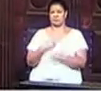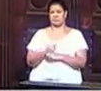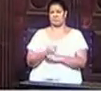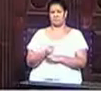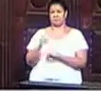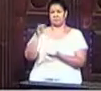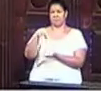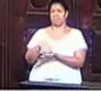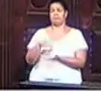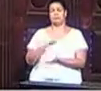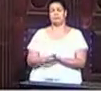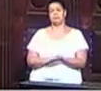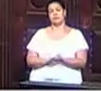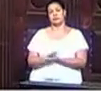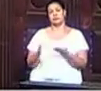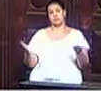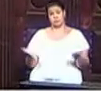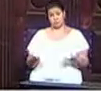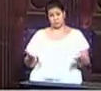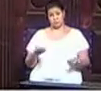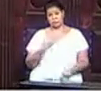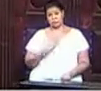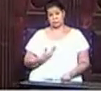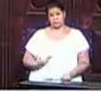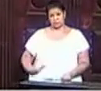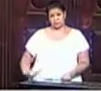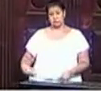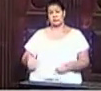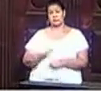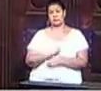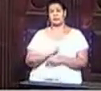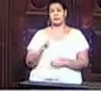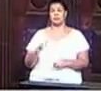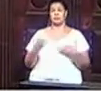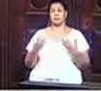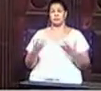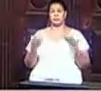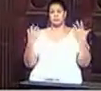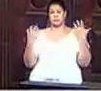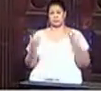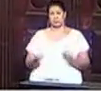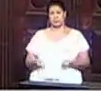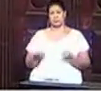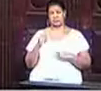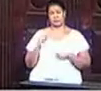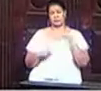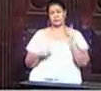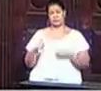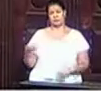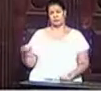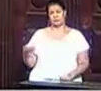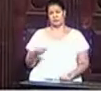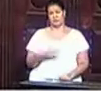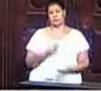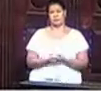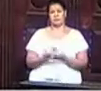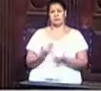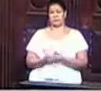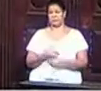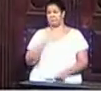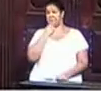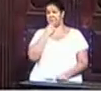nada. E agora, o governo do Estado quer aceitar no edital de licitação um novo estudo, sem